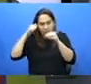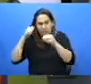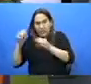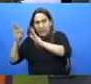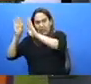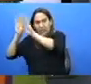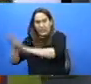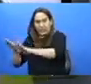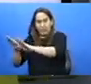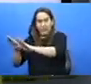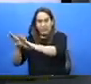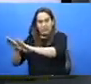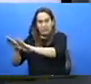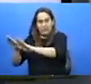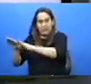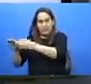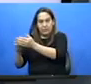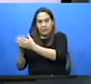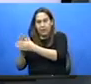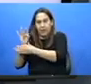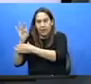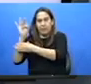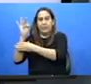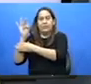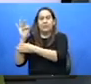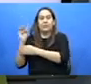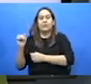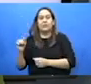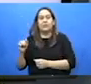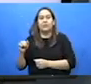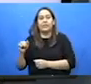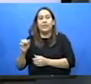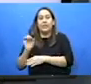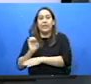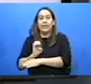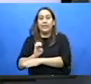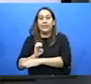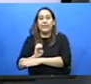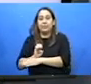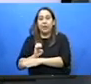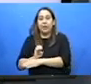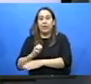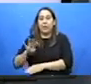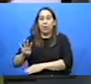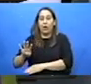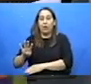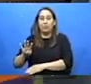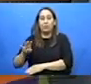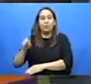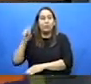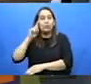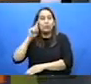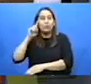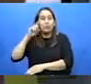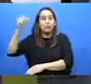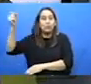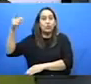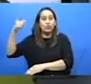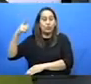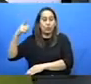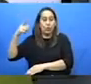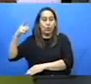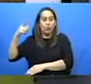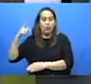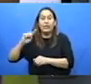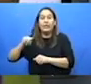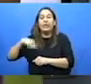tem uma imagem ilustrando. Deixe a planta dessa forma durante 4 dias de sol e depois retire